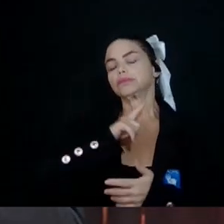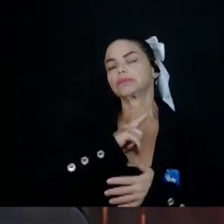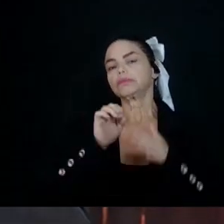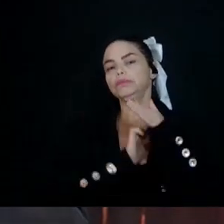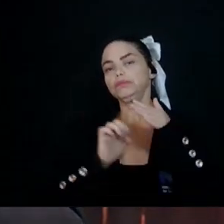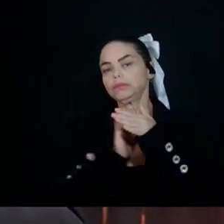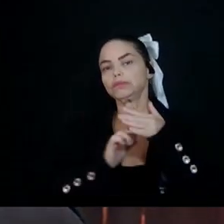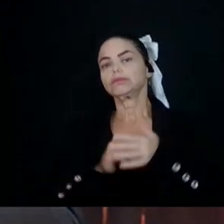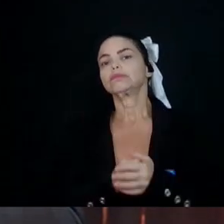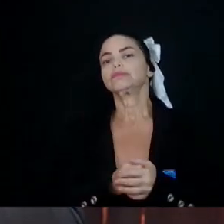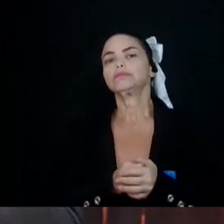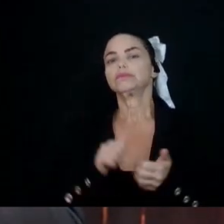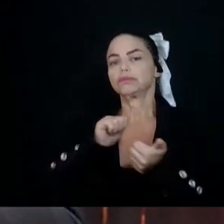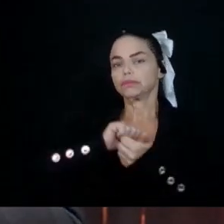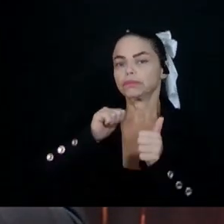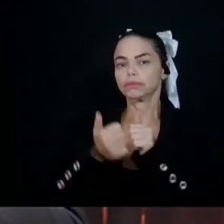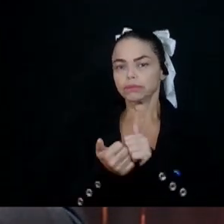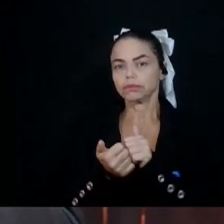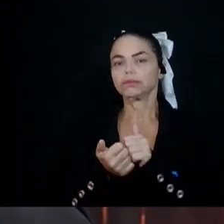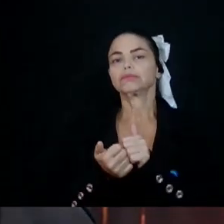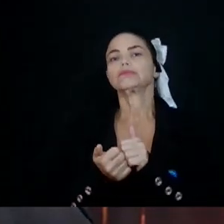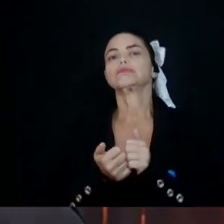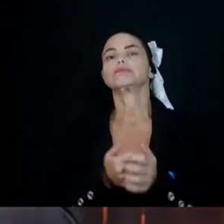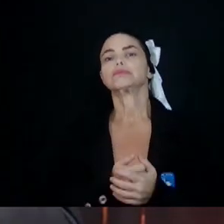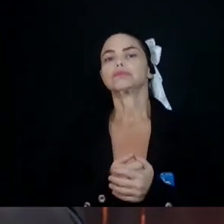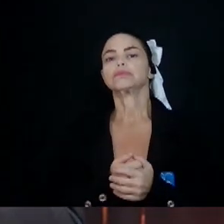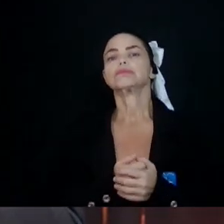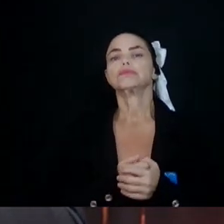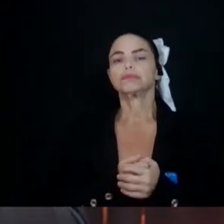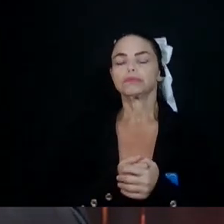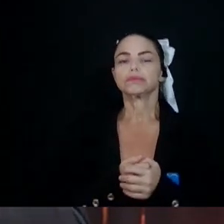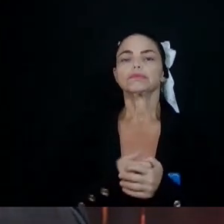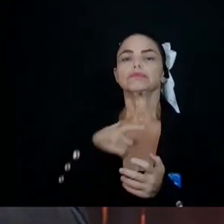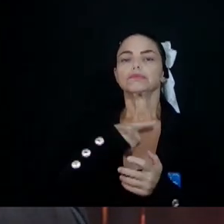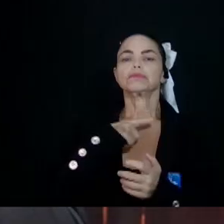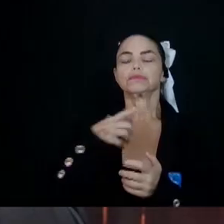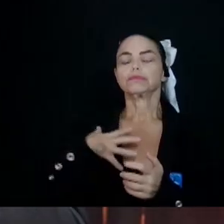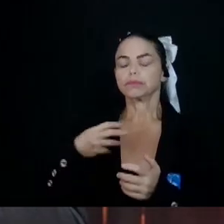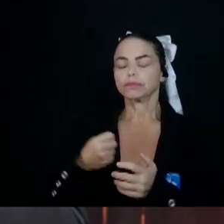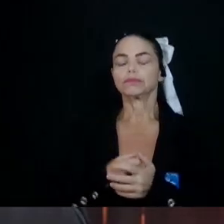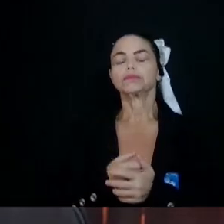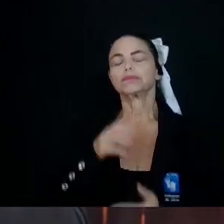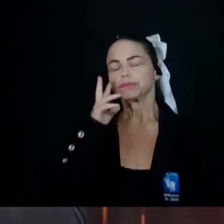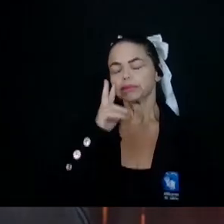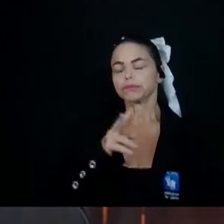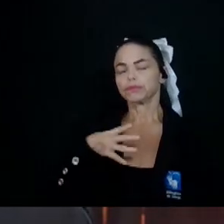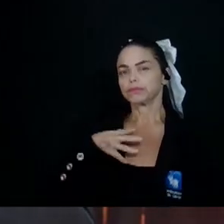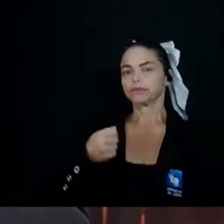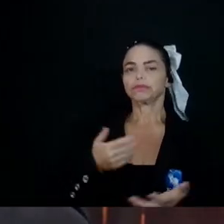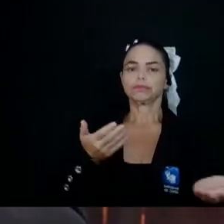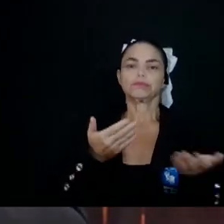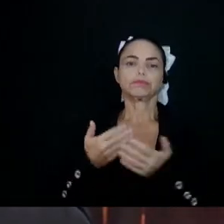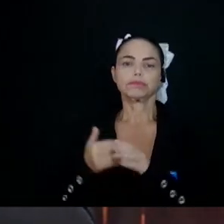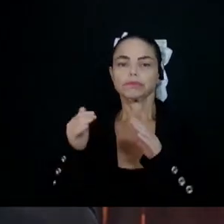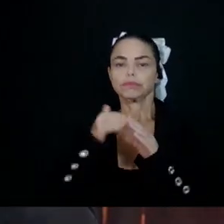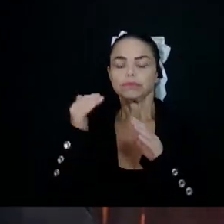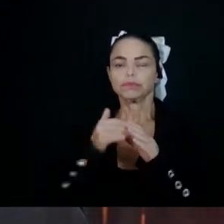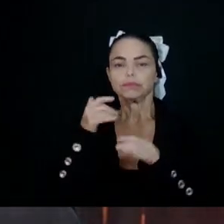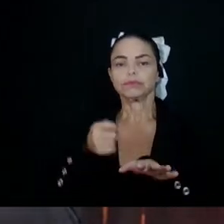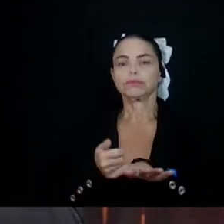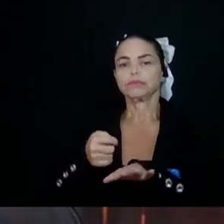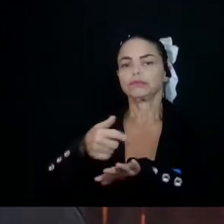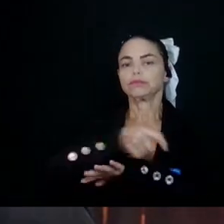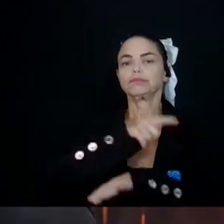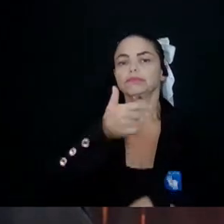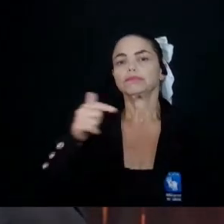estão se adequando, né? Eu tenho filhos, né? Então eu já vi meus filhos recebendo as fake news, falando que não vai ter